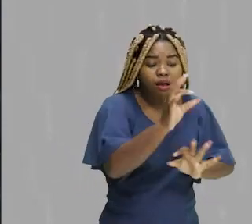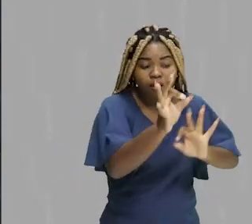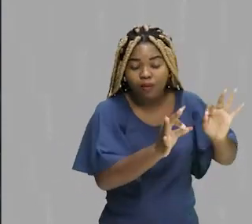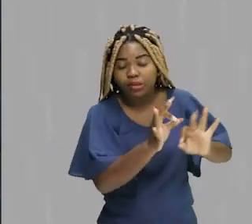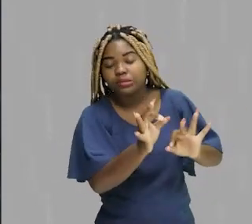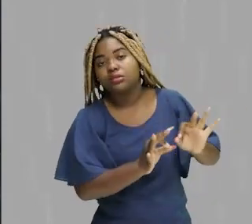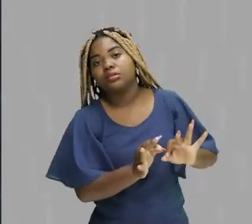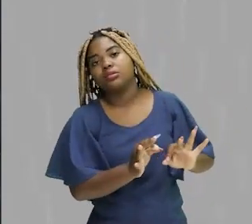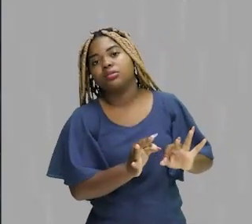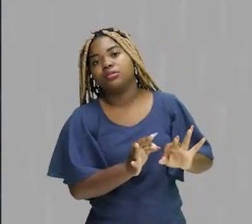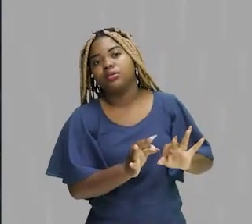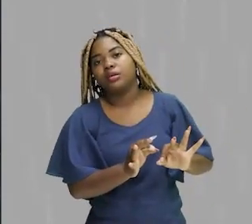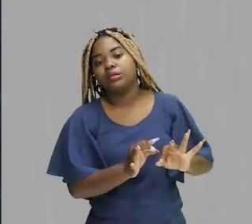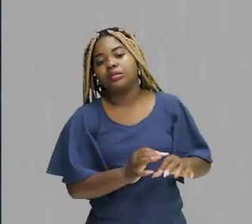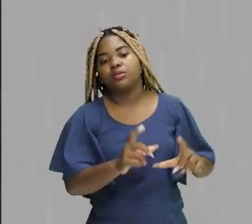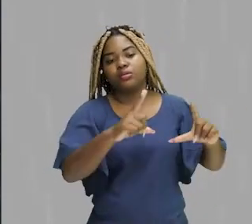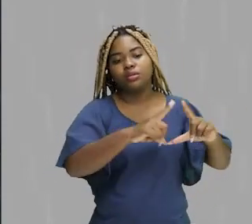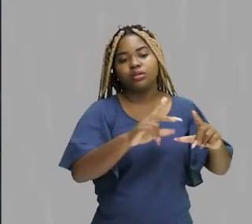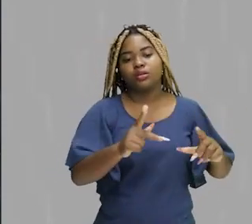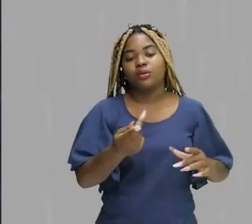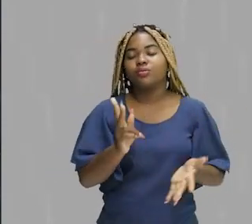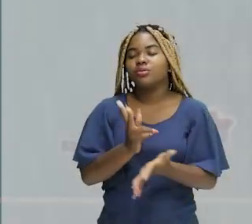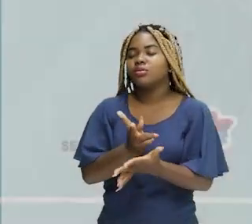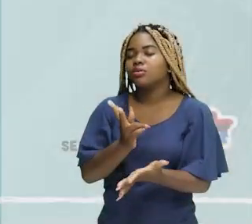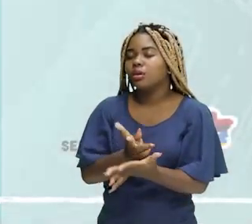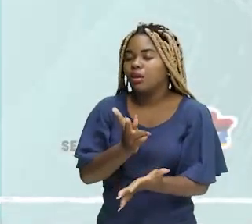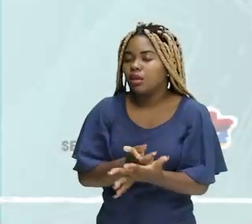ΔH sempre deve ser negativo.